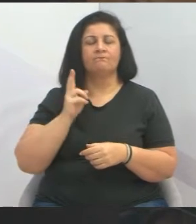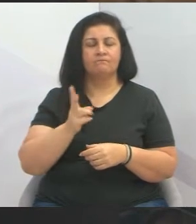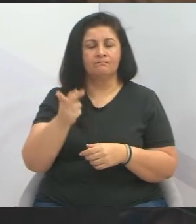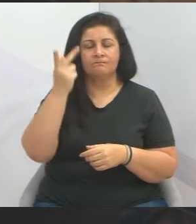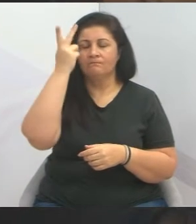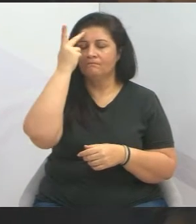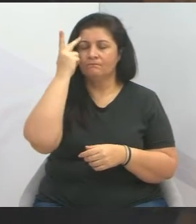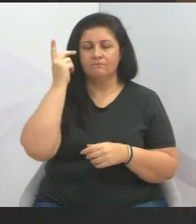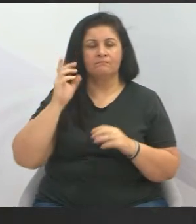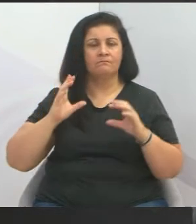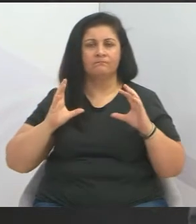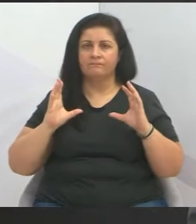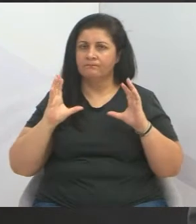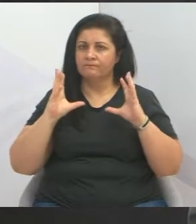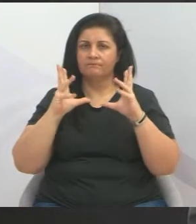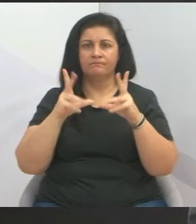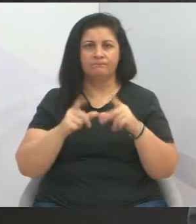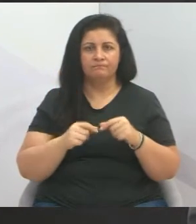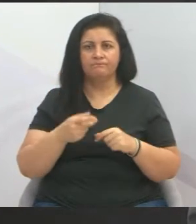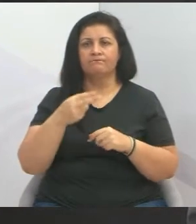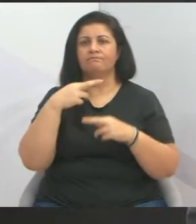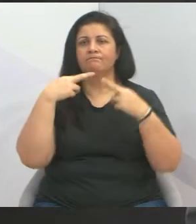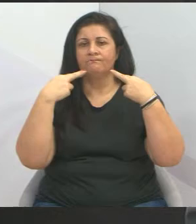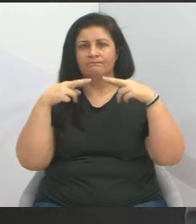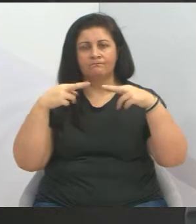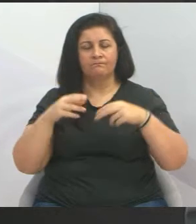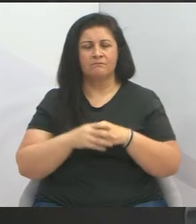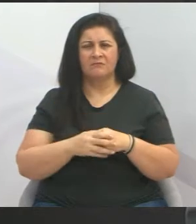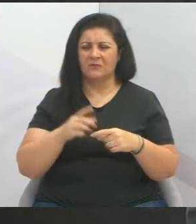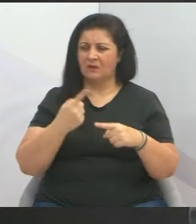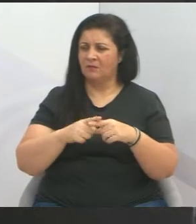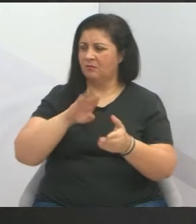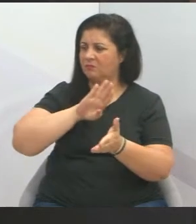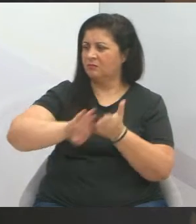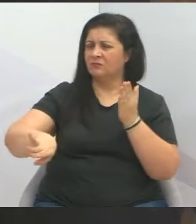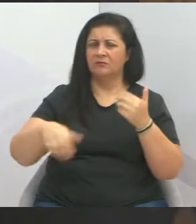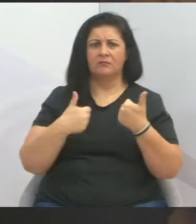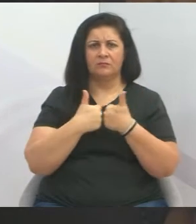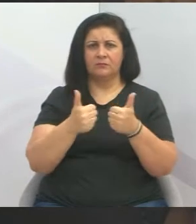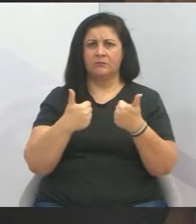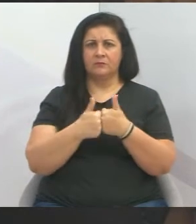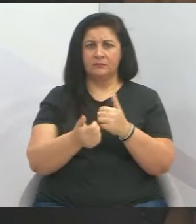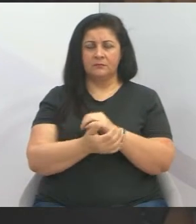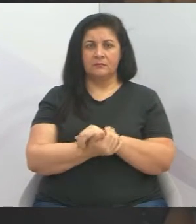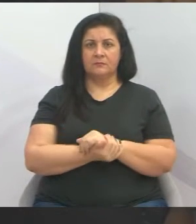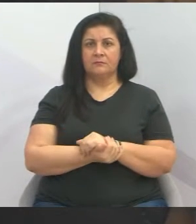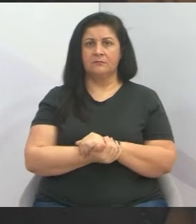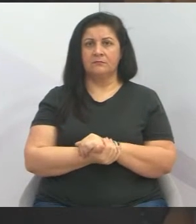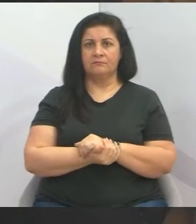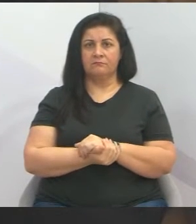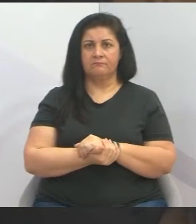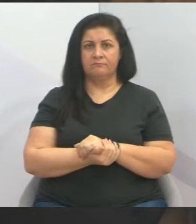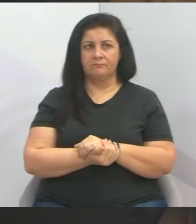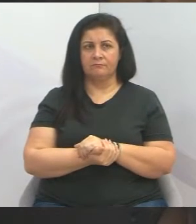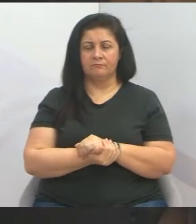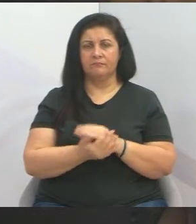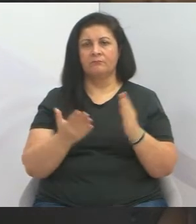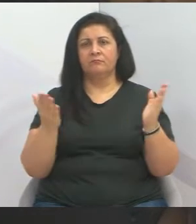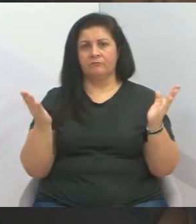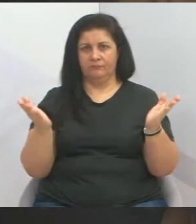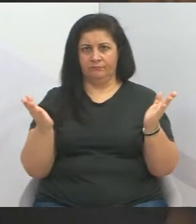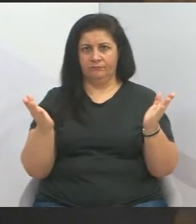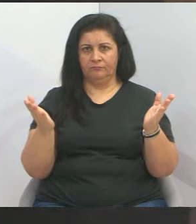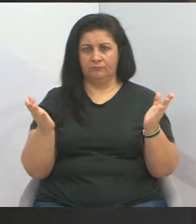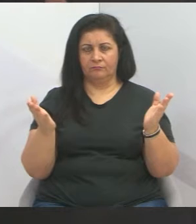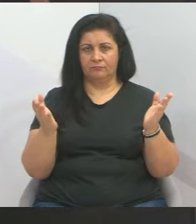assunto vira rotina tira eles tiram uma linha de ônibus e determinado a localização da cidade das duas